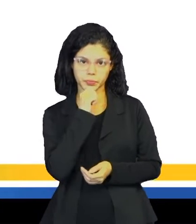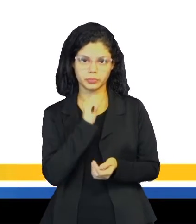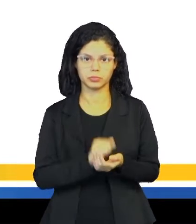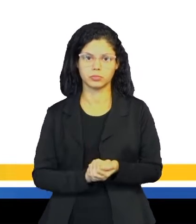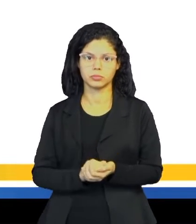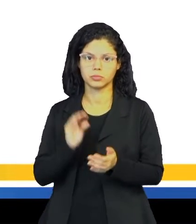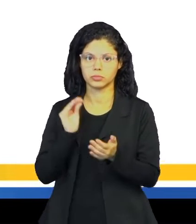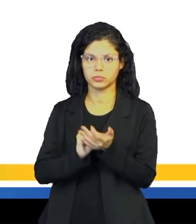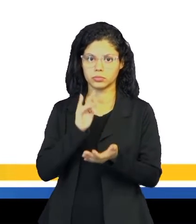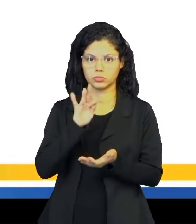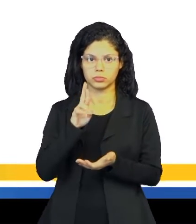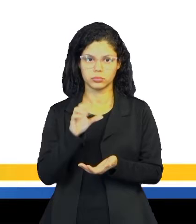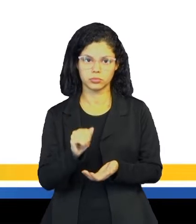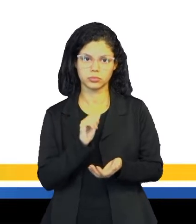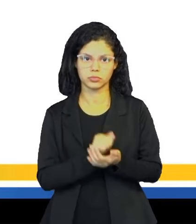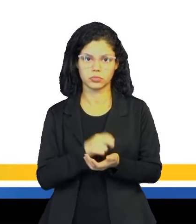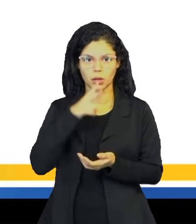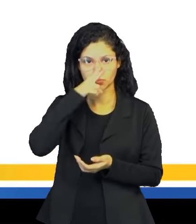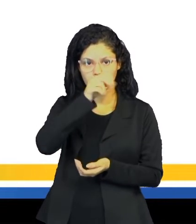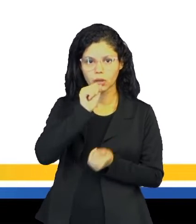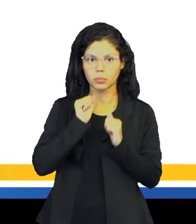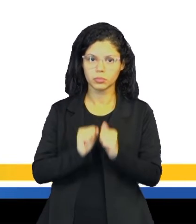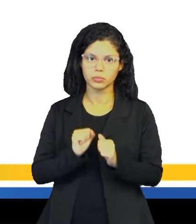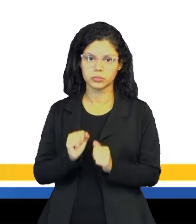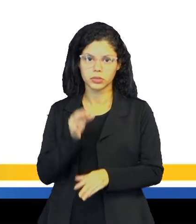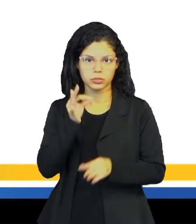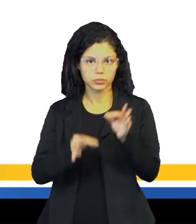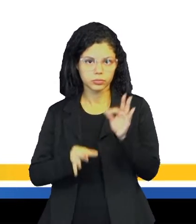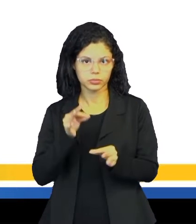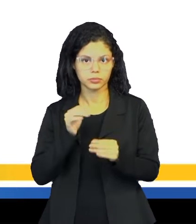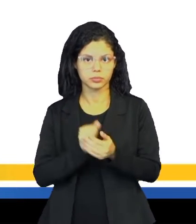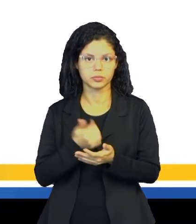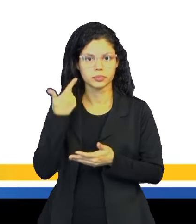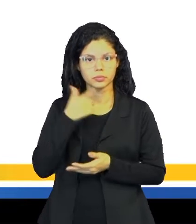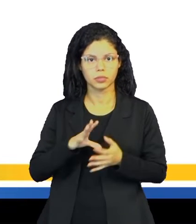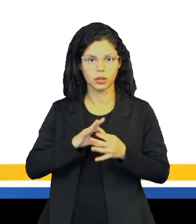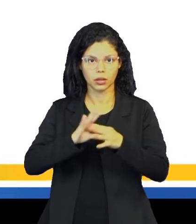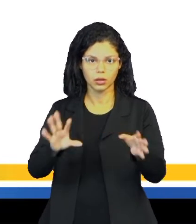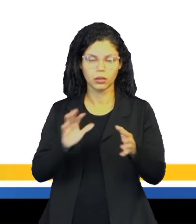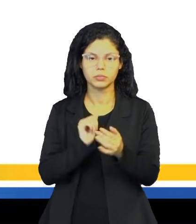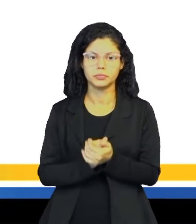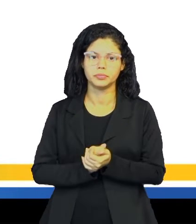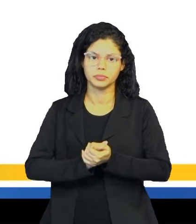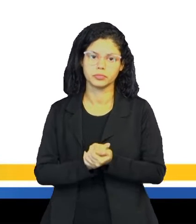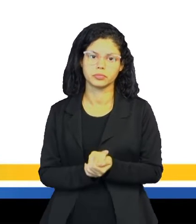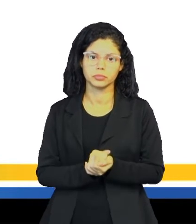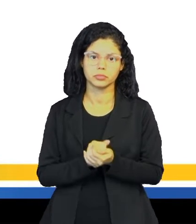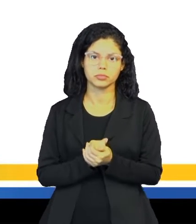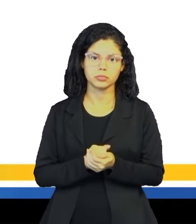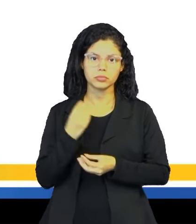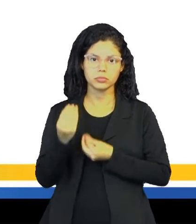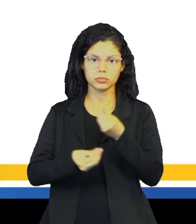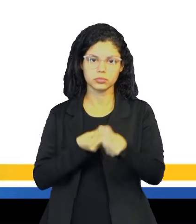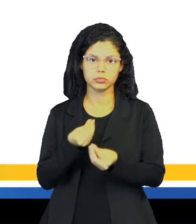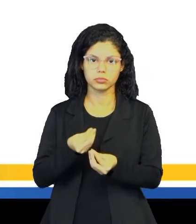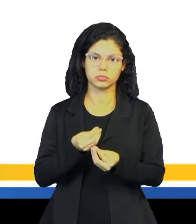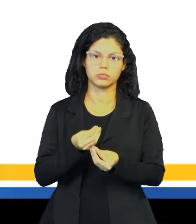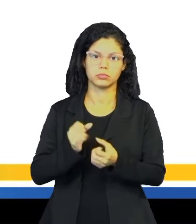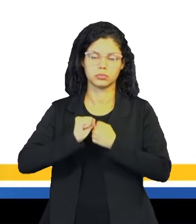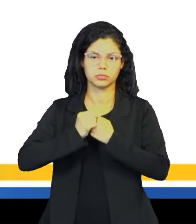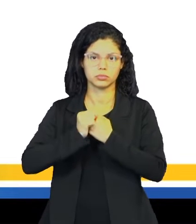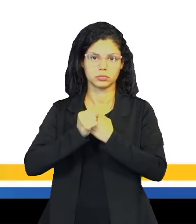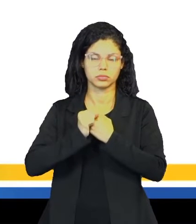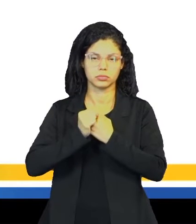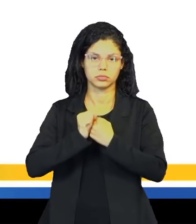por ilegalidade ou abuso de poder, poderá acionar o judiciário para garantir ali a sua liberdade de locomoção, conforme, né,